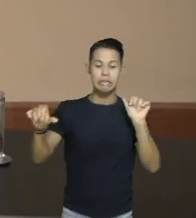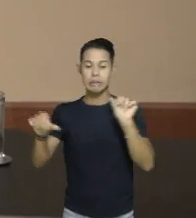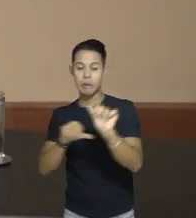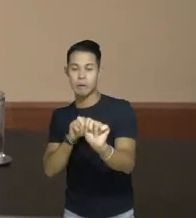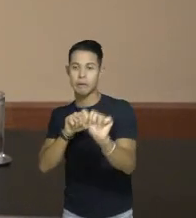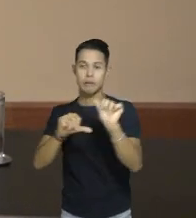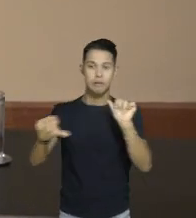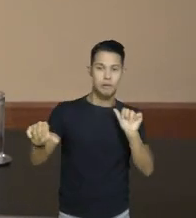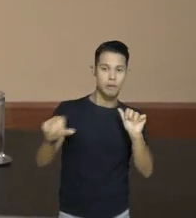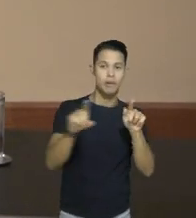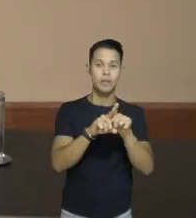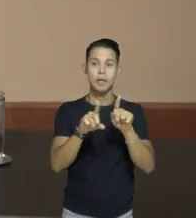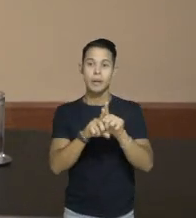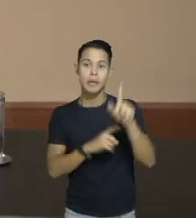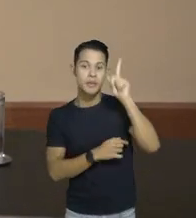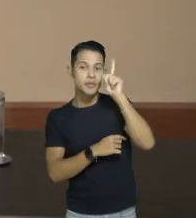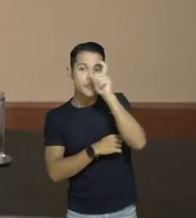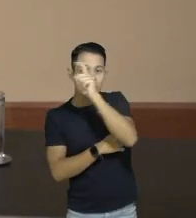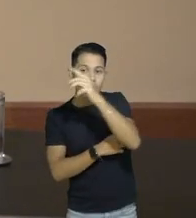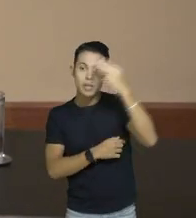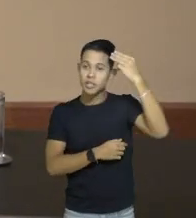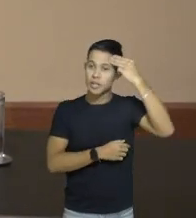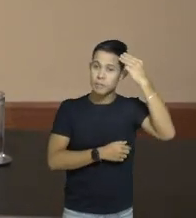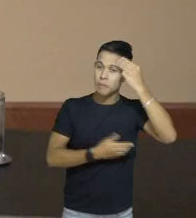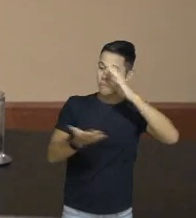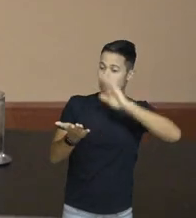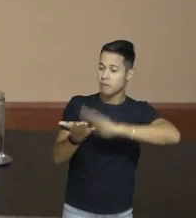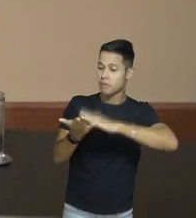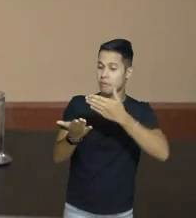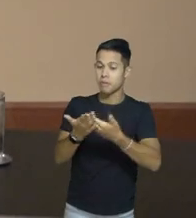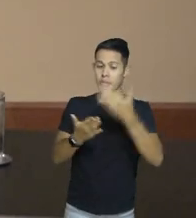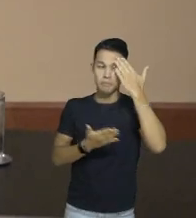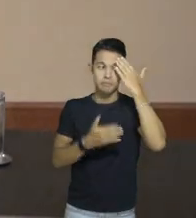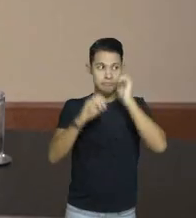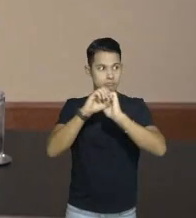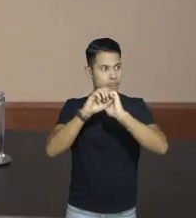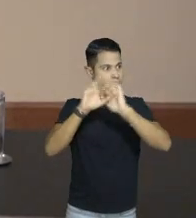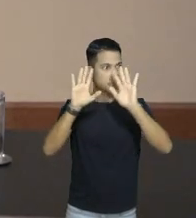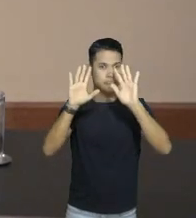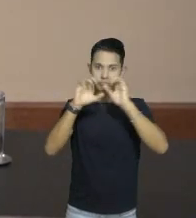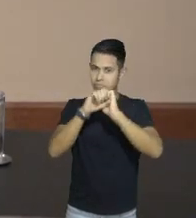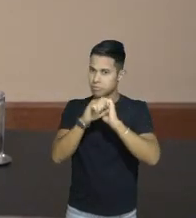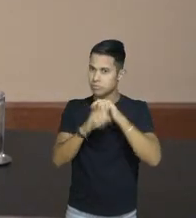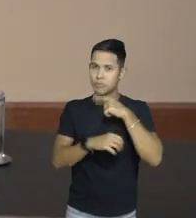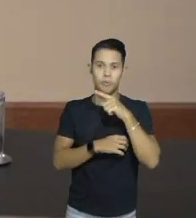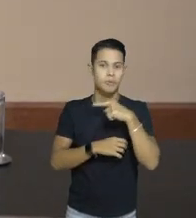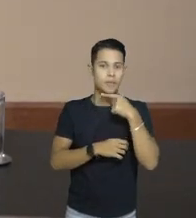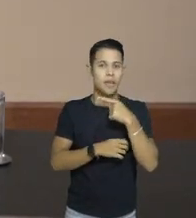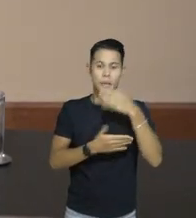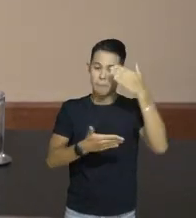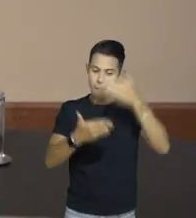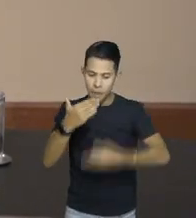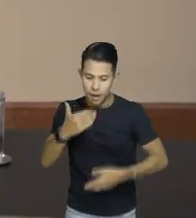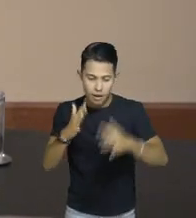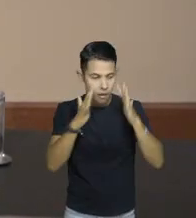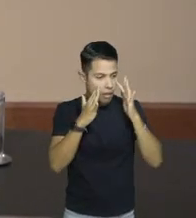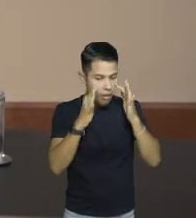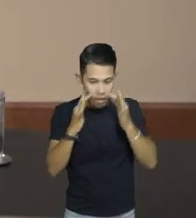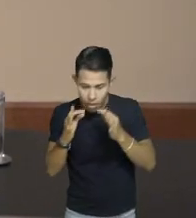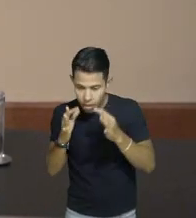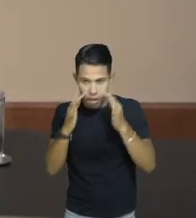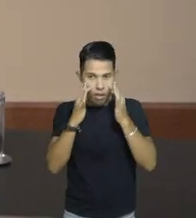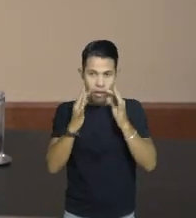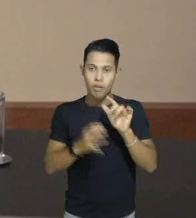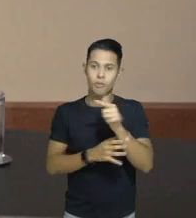memória, não interpreta, perde atenção fácil, ali você caracteriza. Então, todos esses sinais que estão